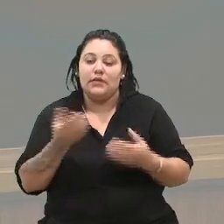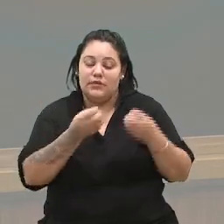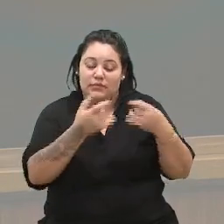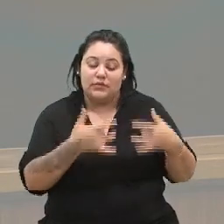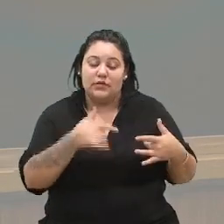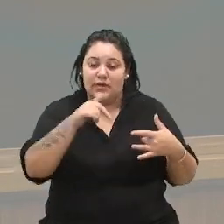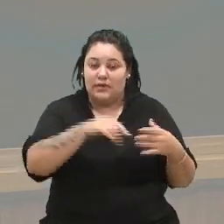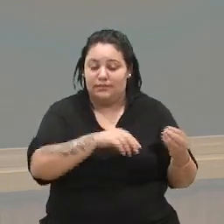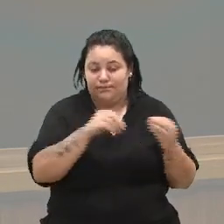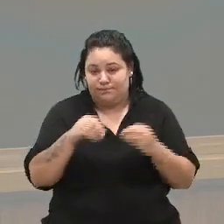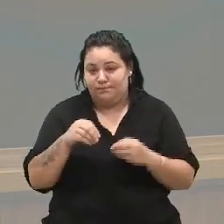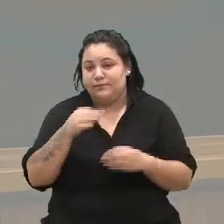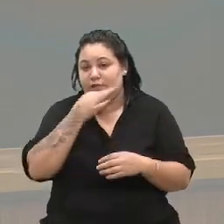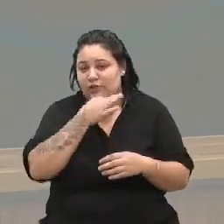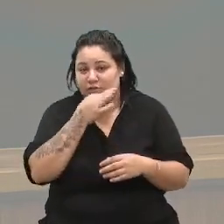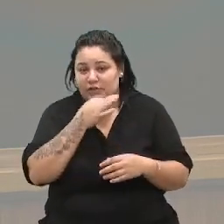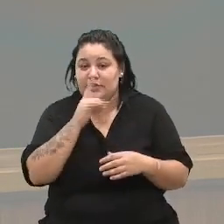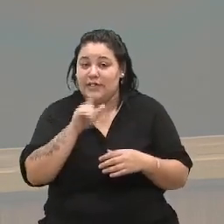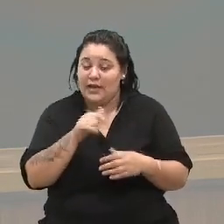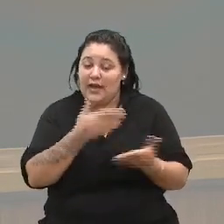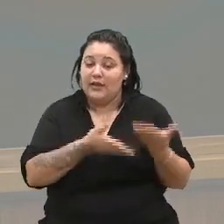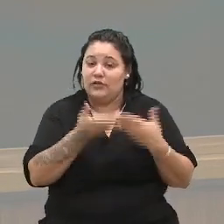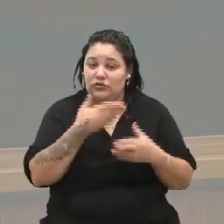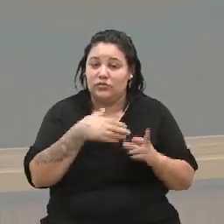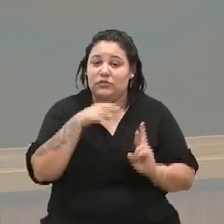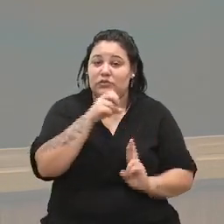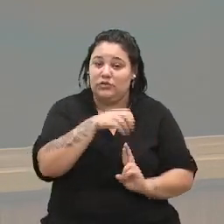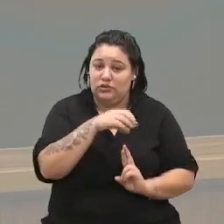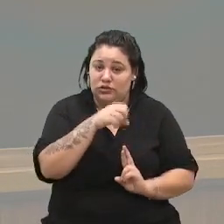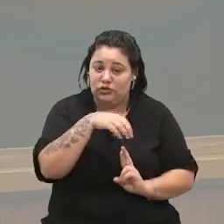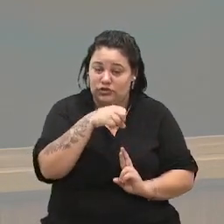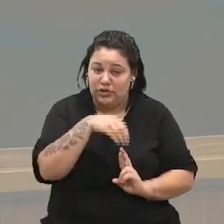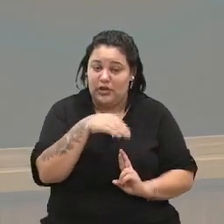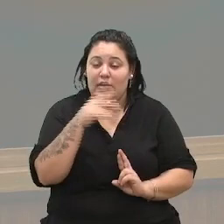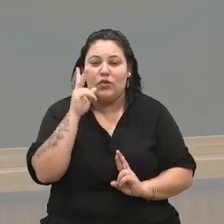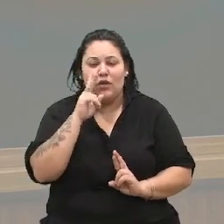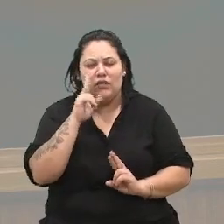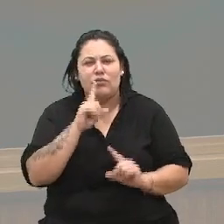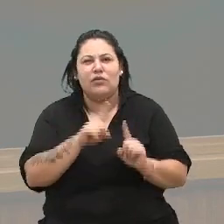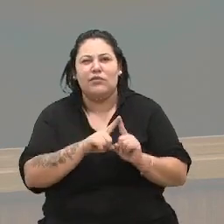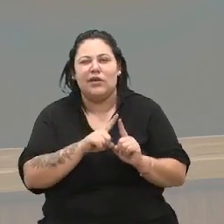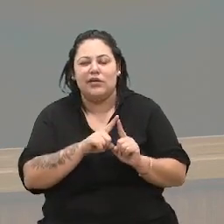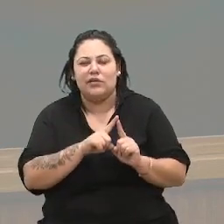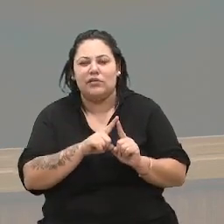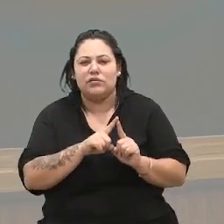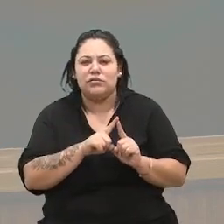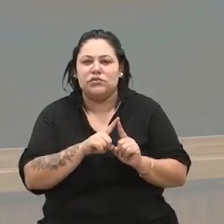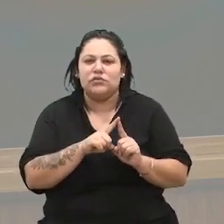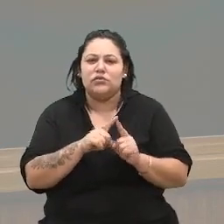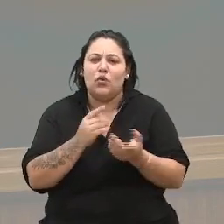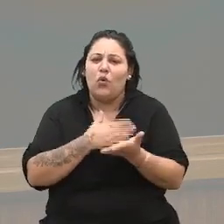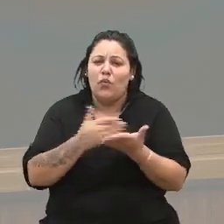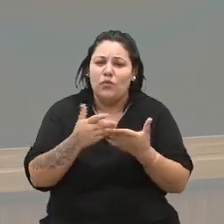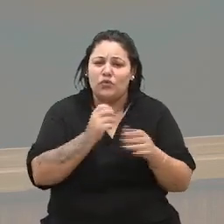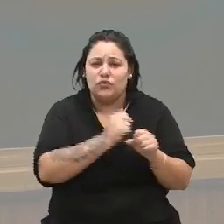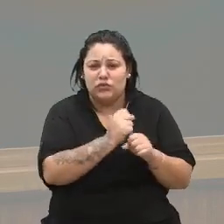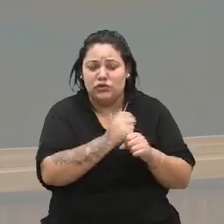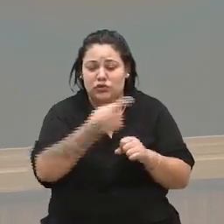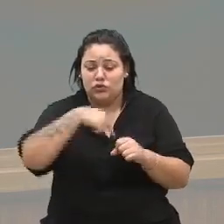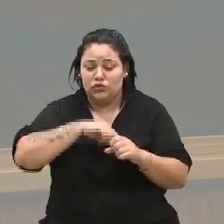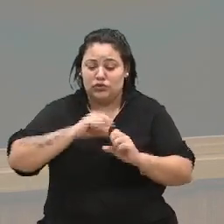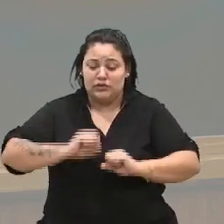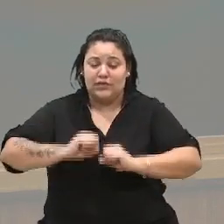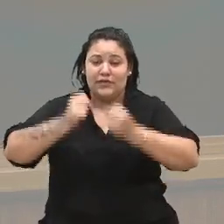que é atendida pela RGE, eu lembro também que no início do ano nós defendemos aqui